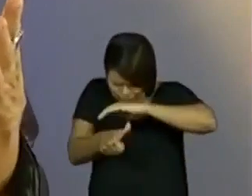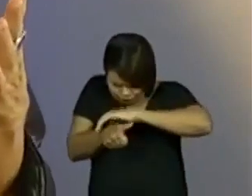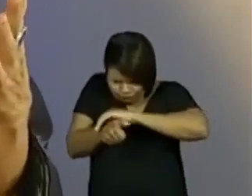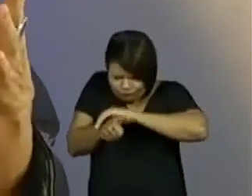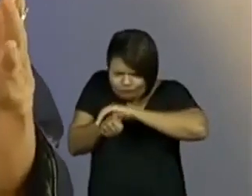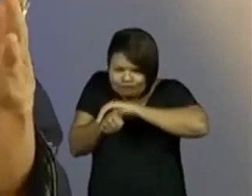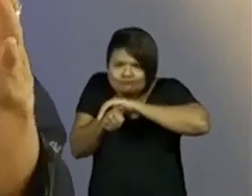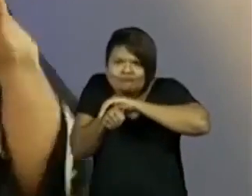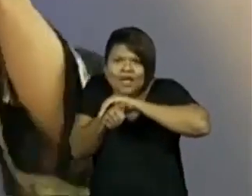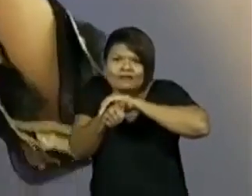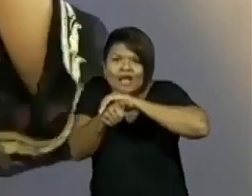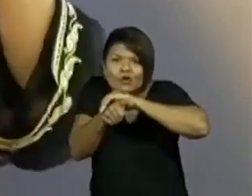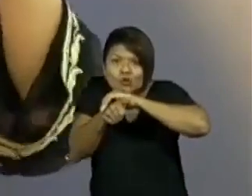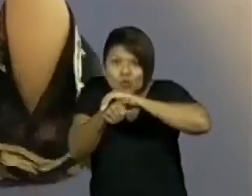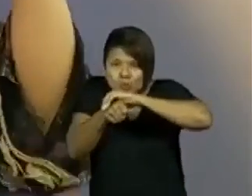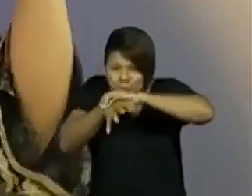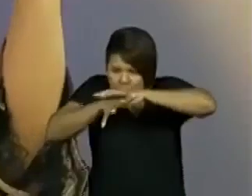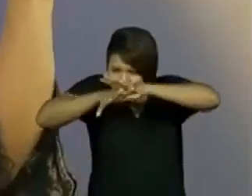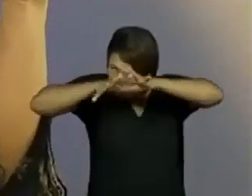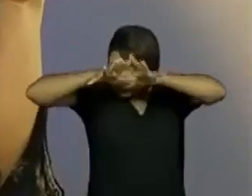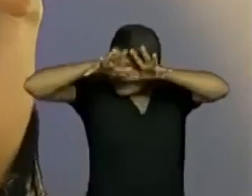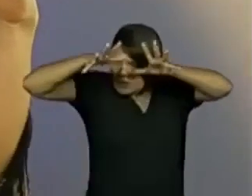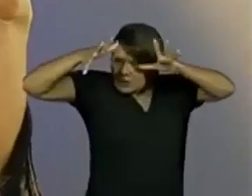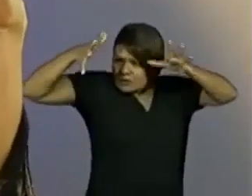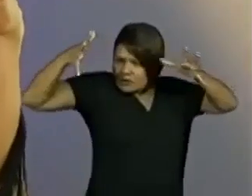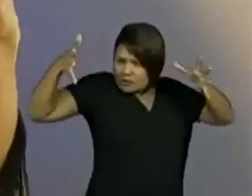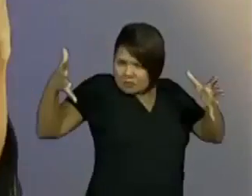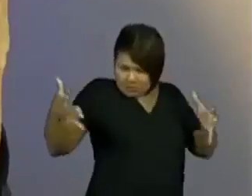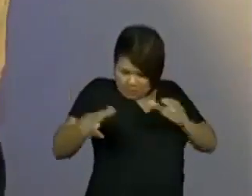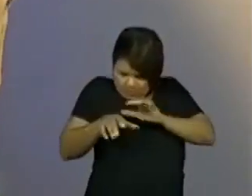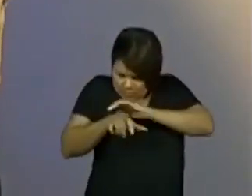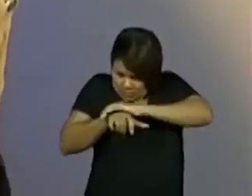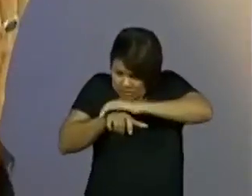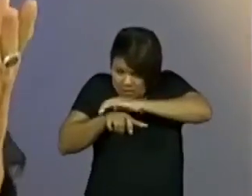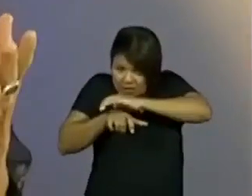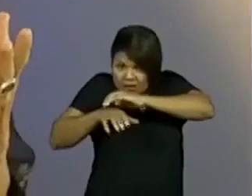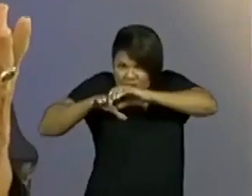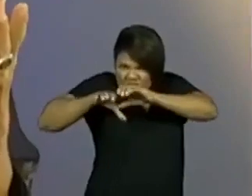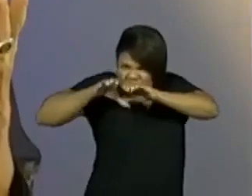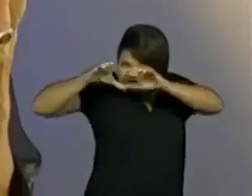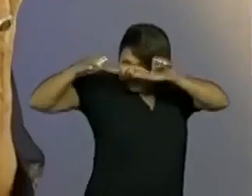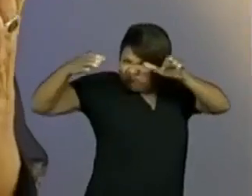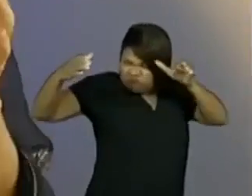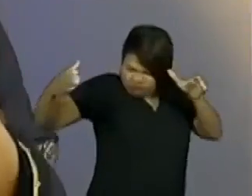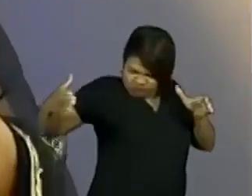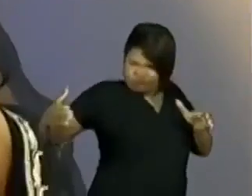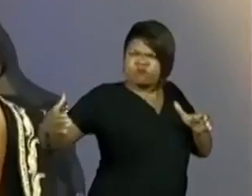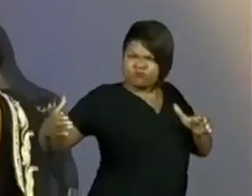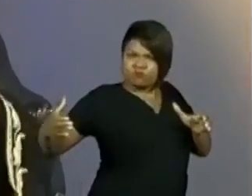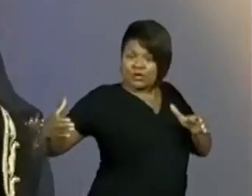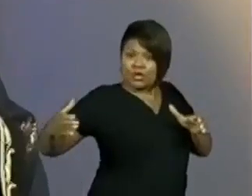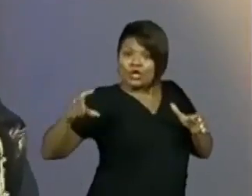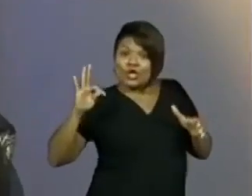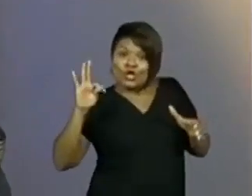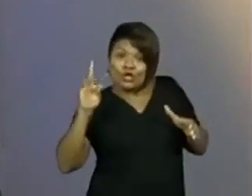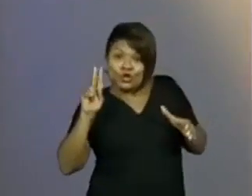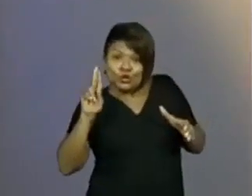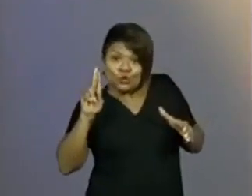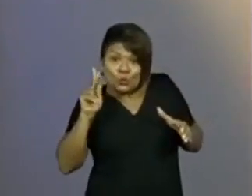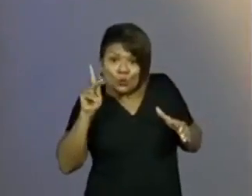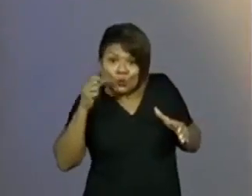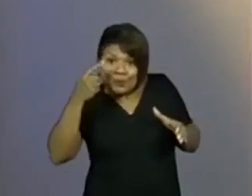estelar. E ali no grande casco da tartaruga, Tupã, a voz trovão, foi desenhando todas